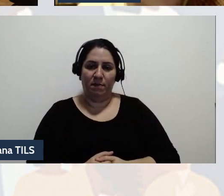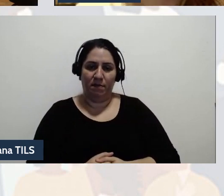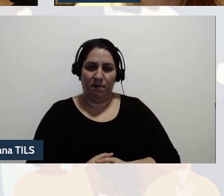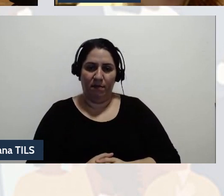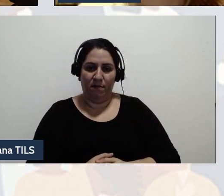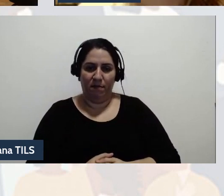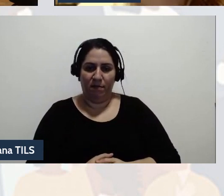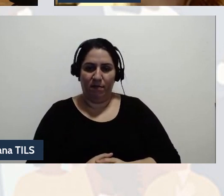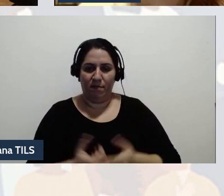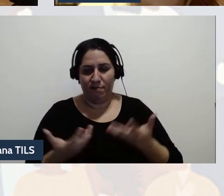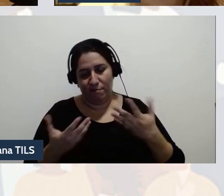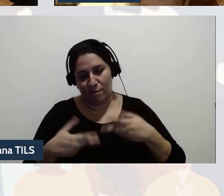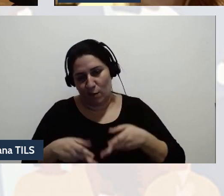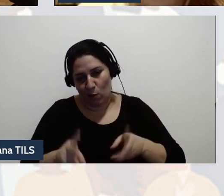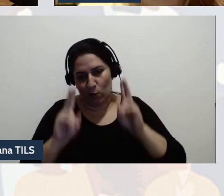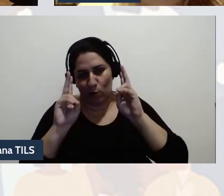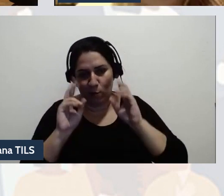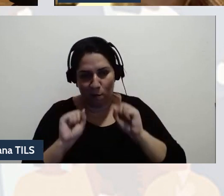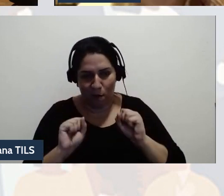sigam em frente, por favor.